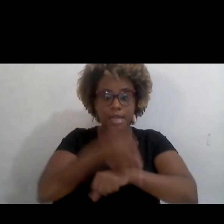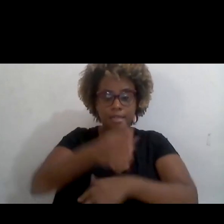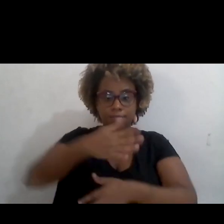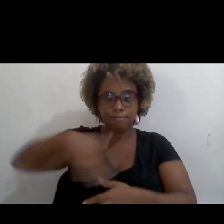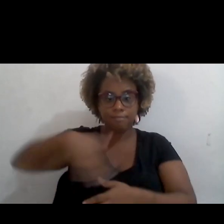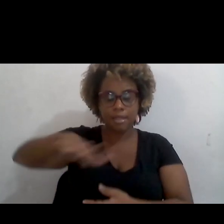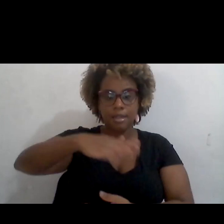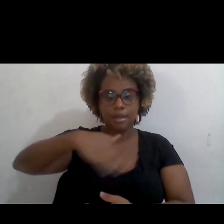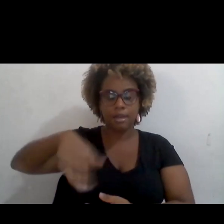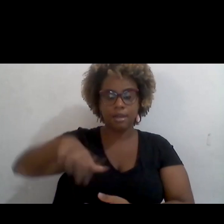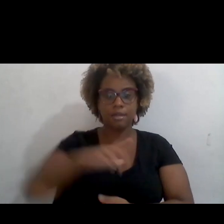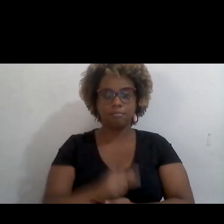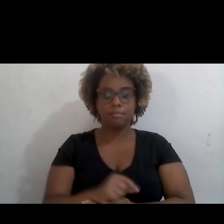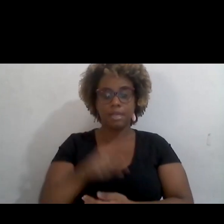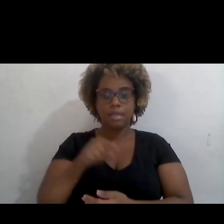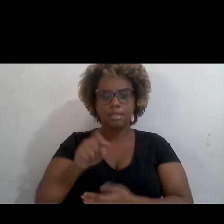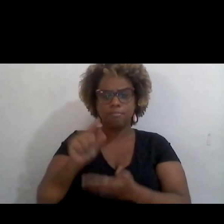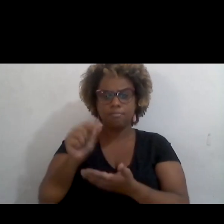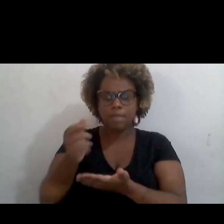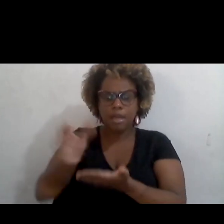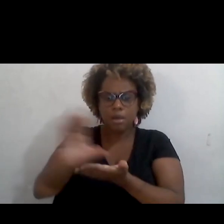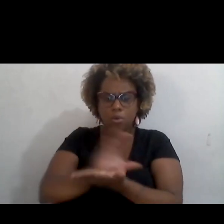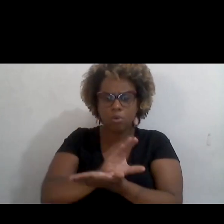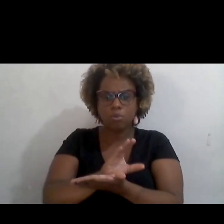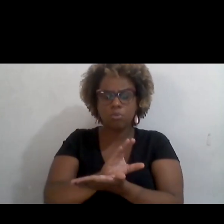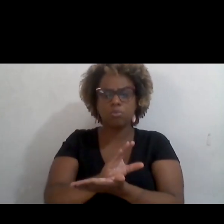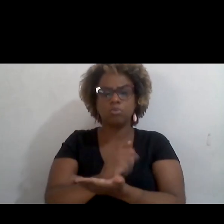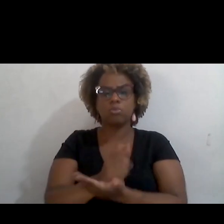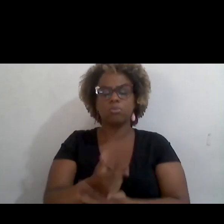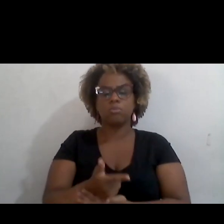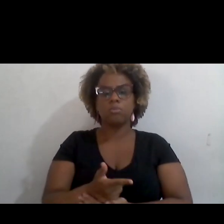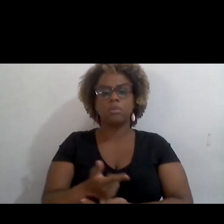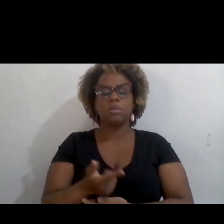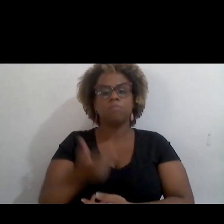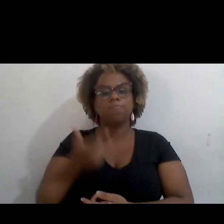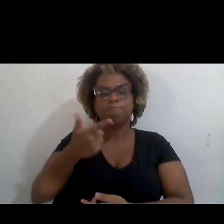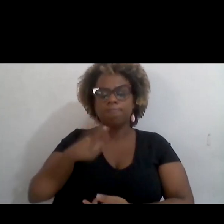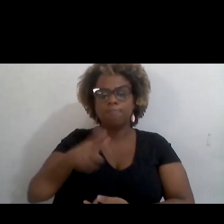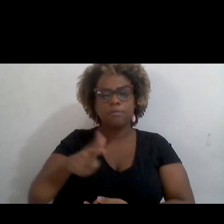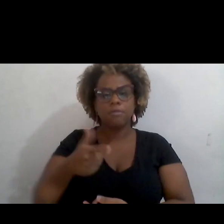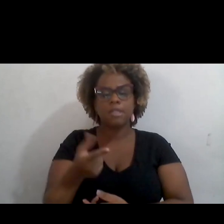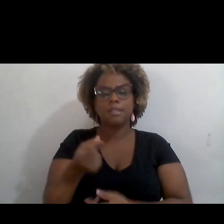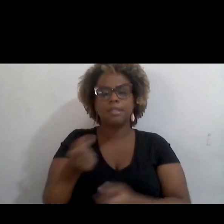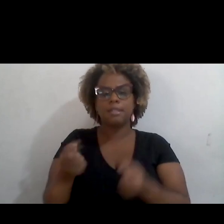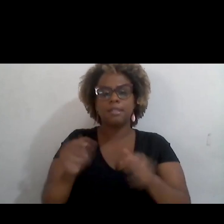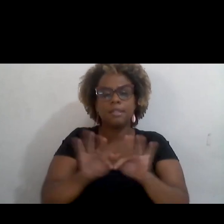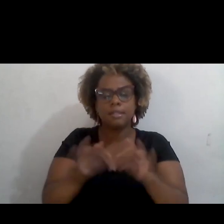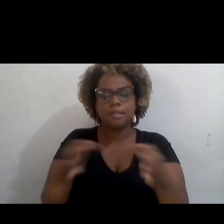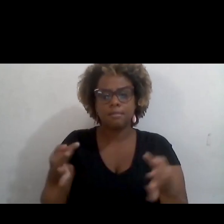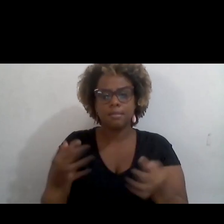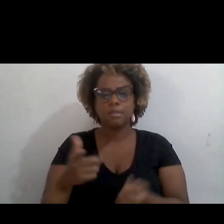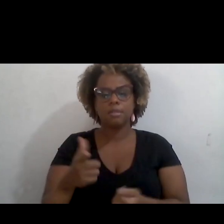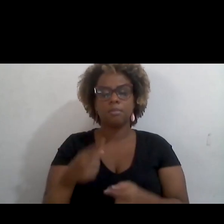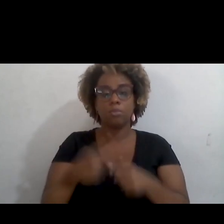recurso passa a ser um recurso não simplificado, porque eu acho que essas leis existem, porque muitos desses trabalhadores,